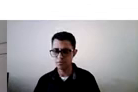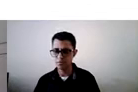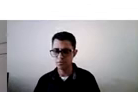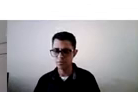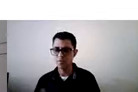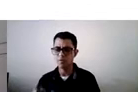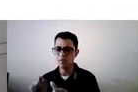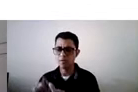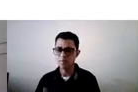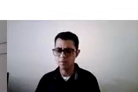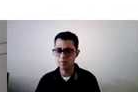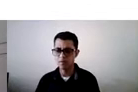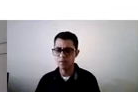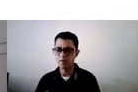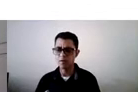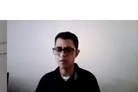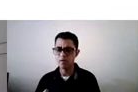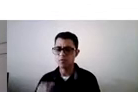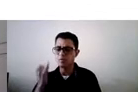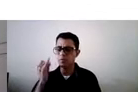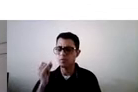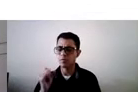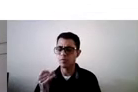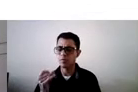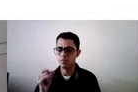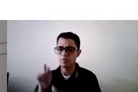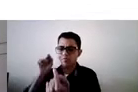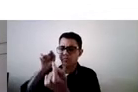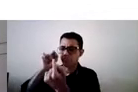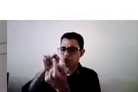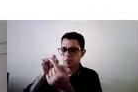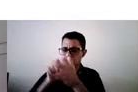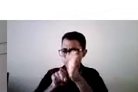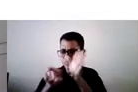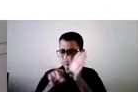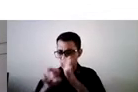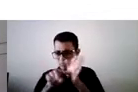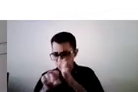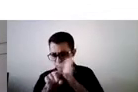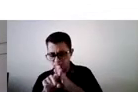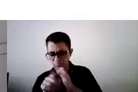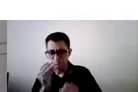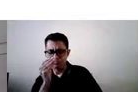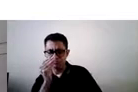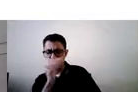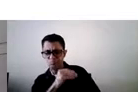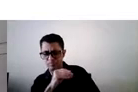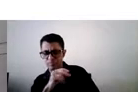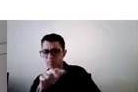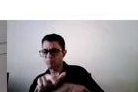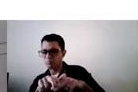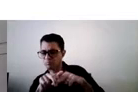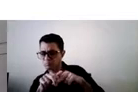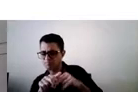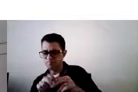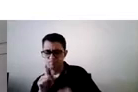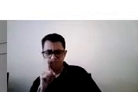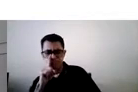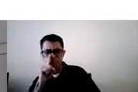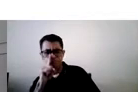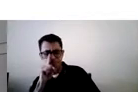Por fim, o mais importante é perguntar o que se ignora, pois corre